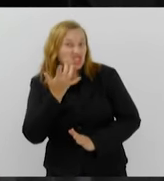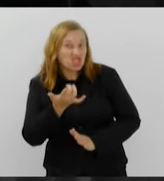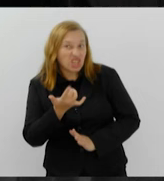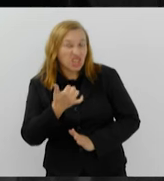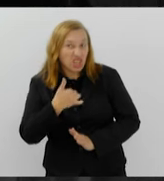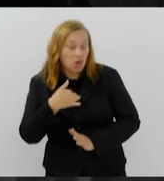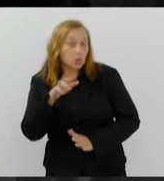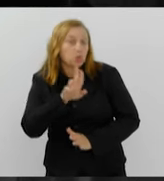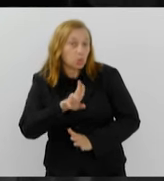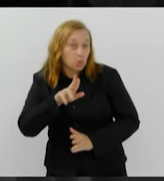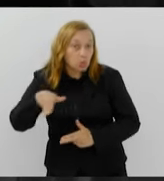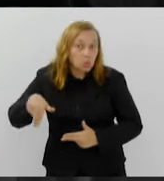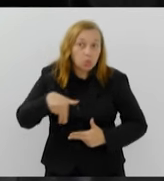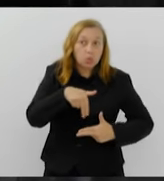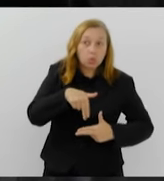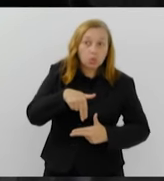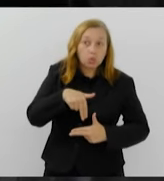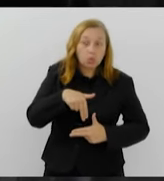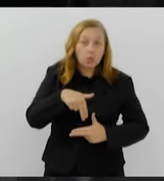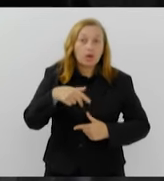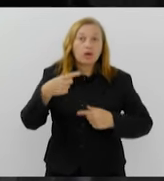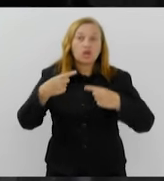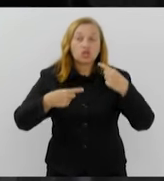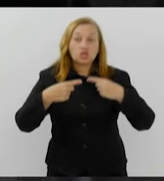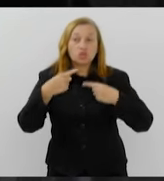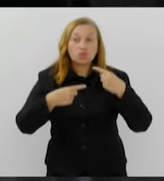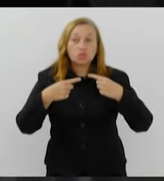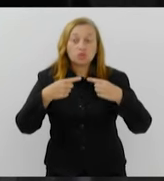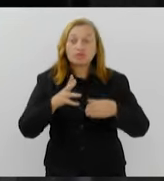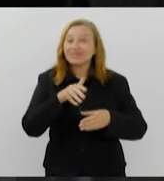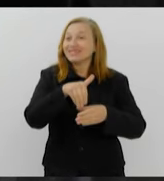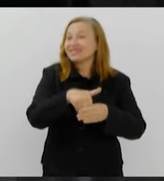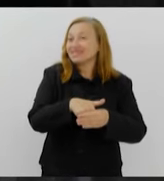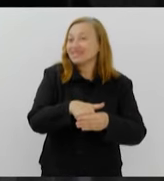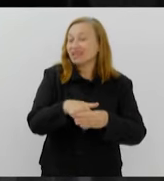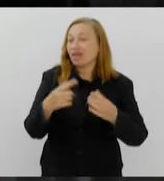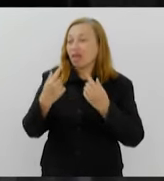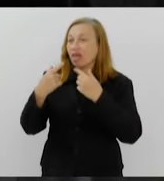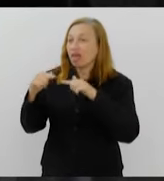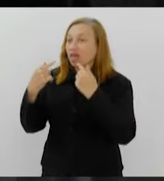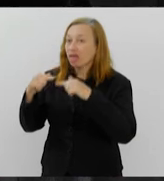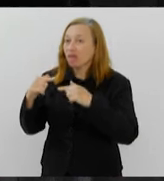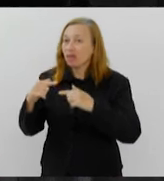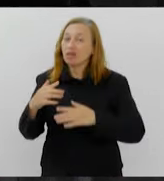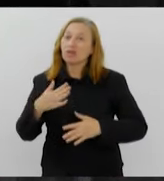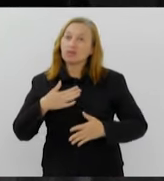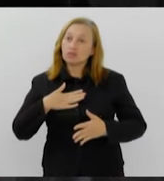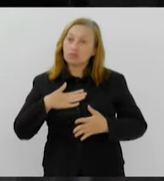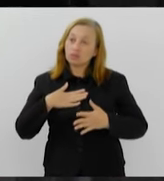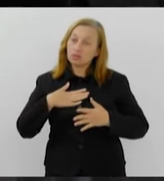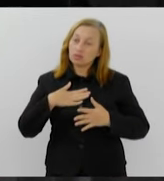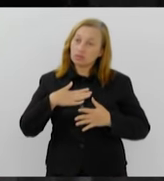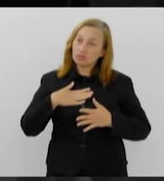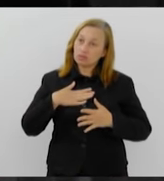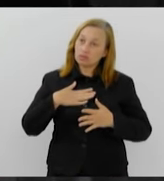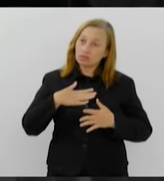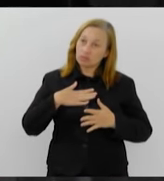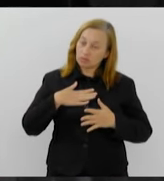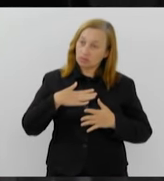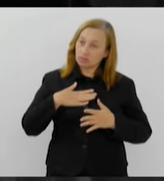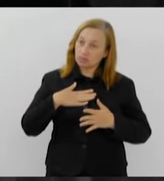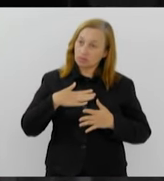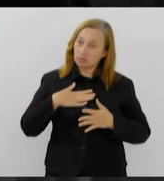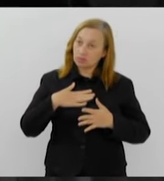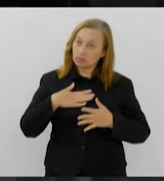fazendo uso da Tribuna para discursos eleitorais para fazer críticas aos meus adversários esse aqui